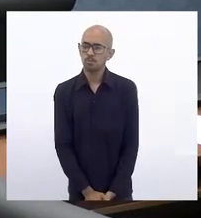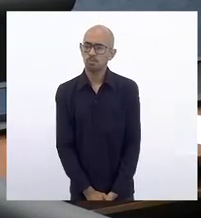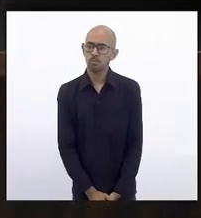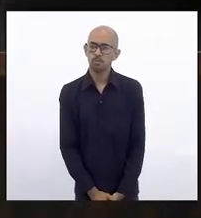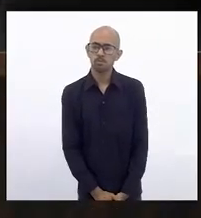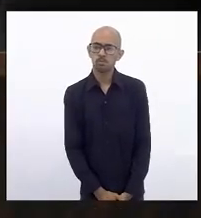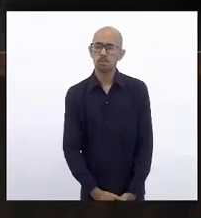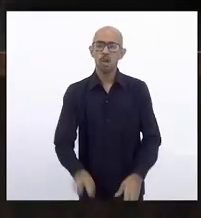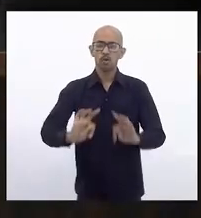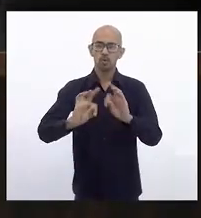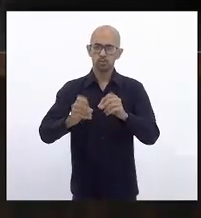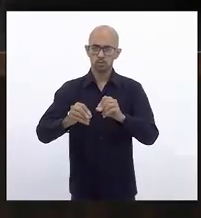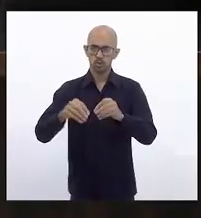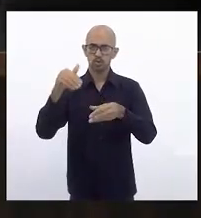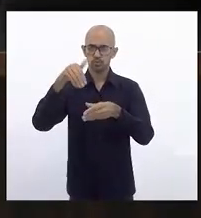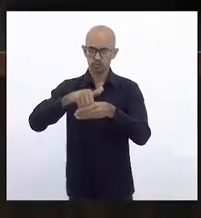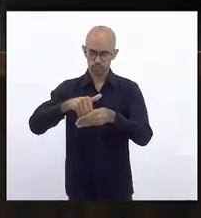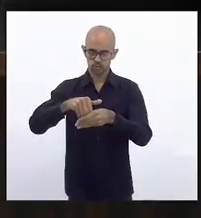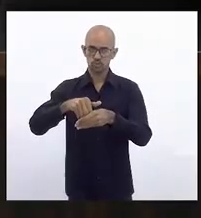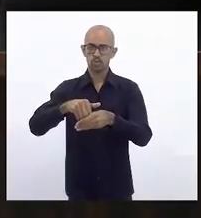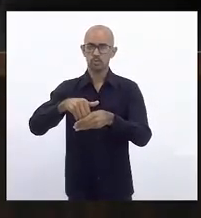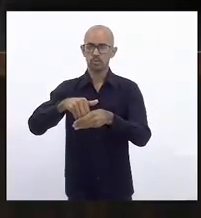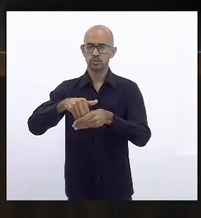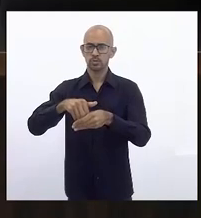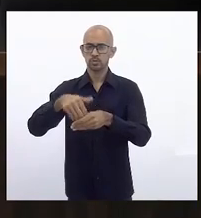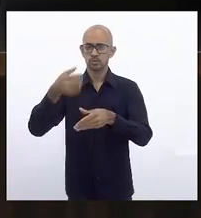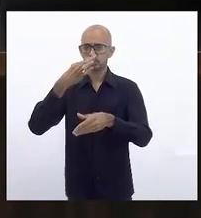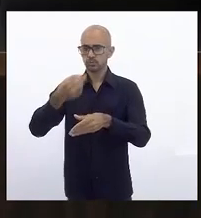Com os pareceres emitidos em discussão.